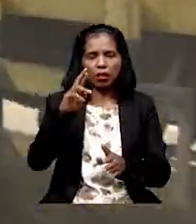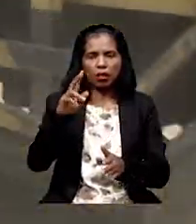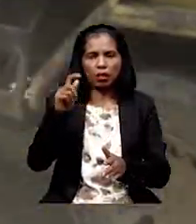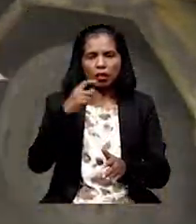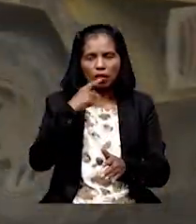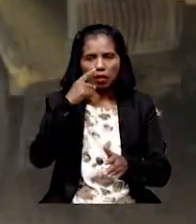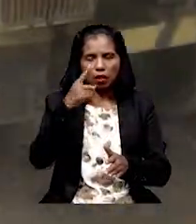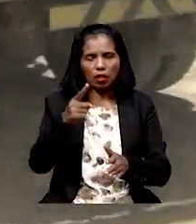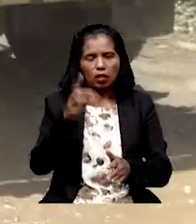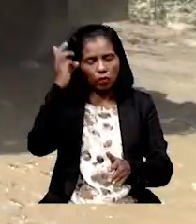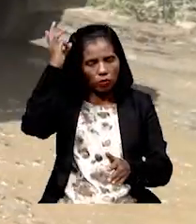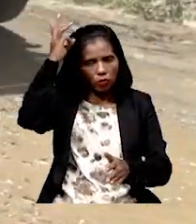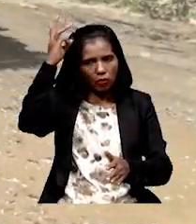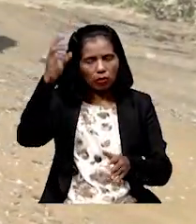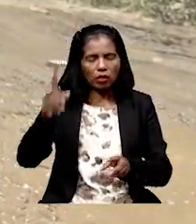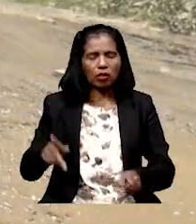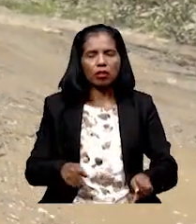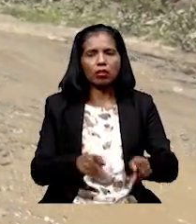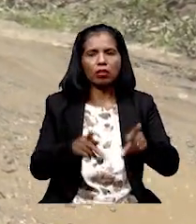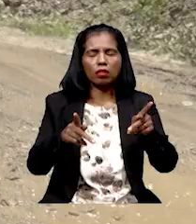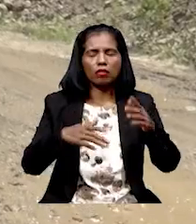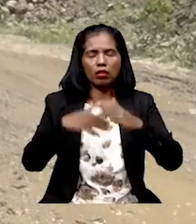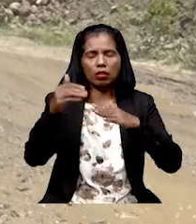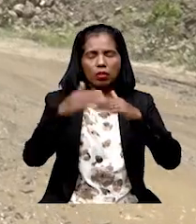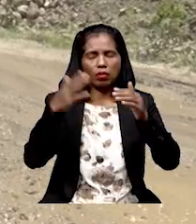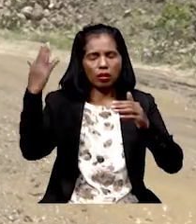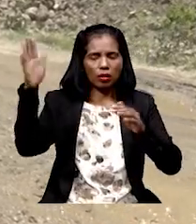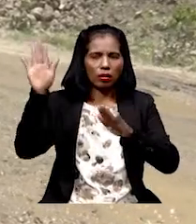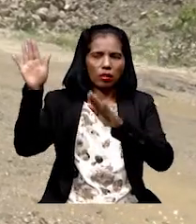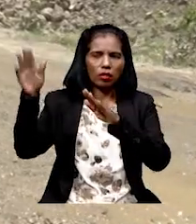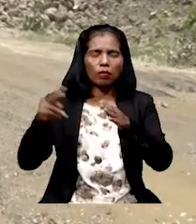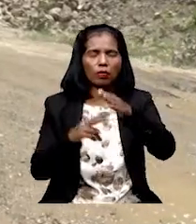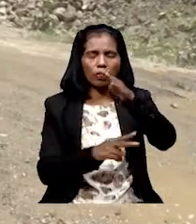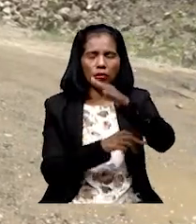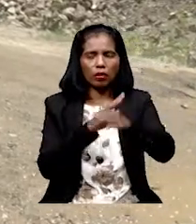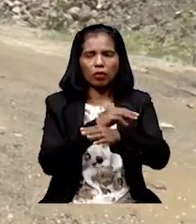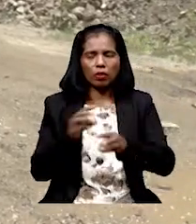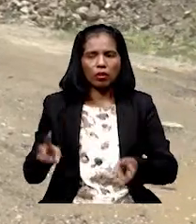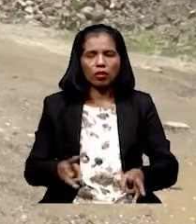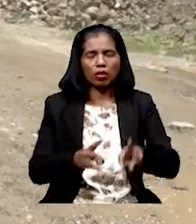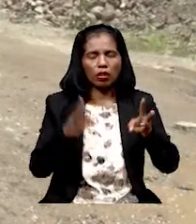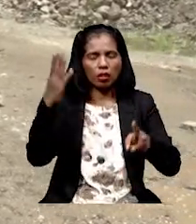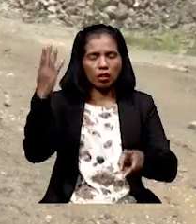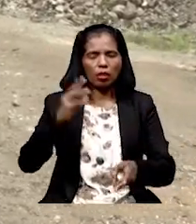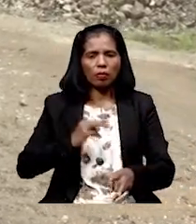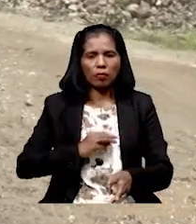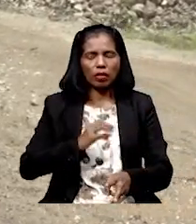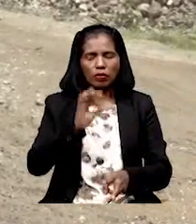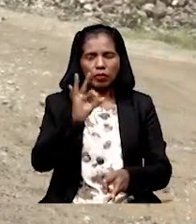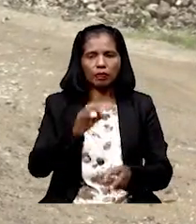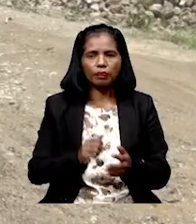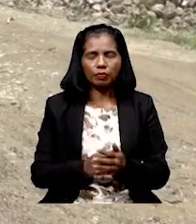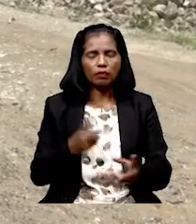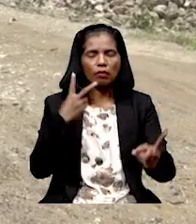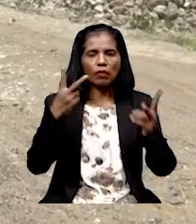Mos preocupa com a condição infraestrutura e a base, liu ponte na estrada e a manufahi. Visita a